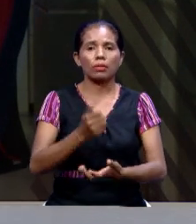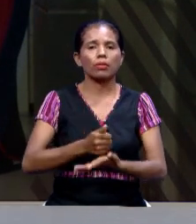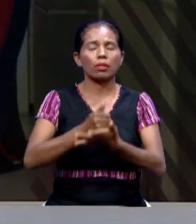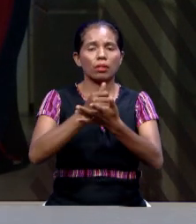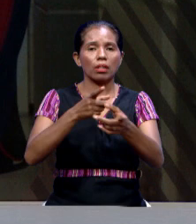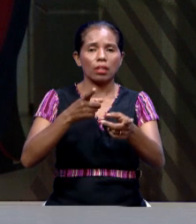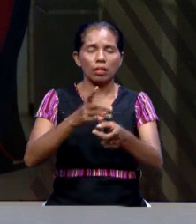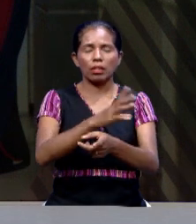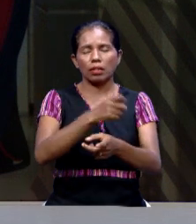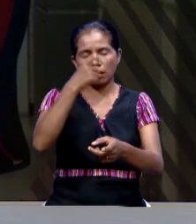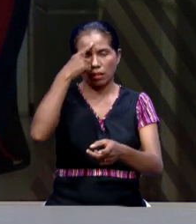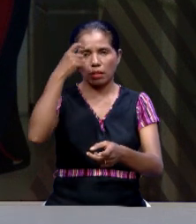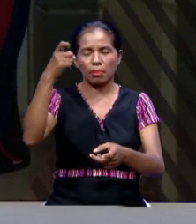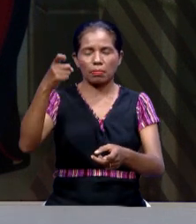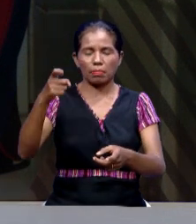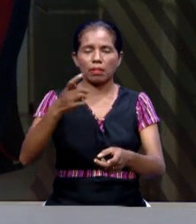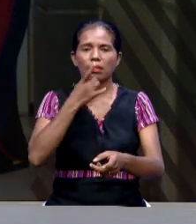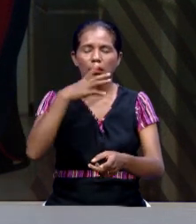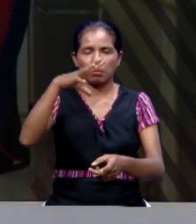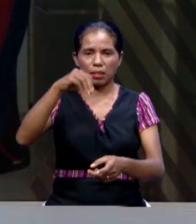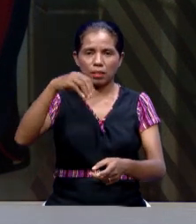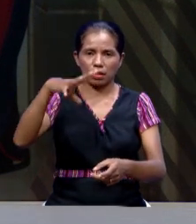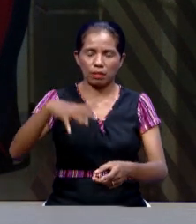eletricidade matelakang.